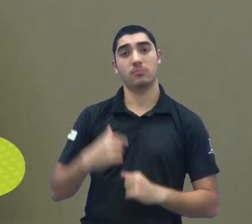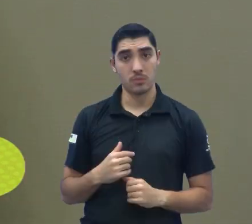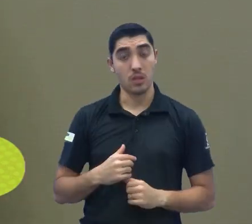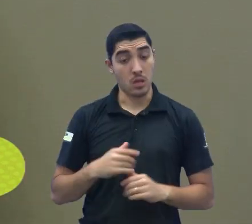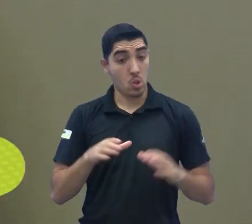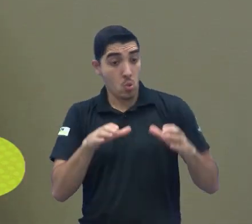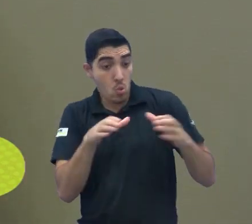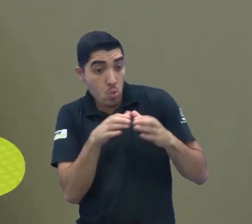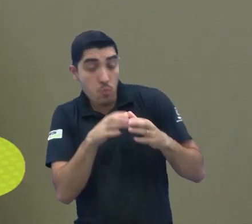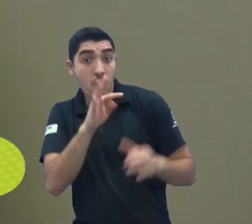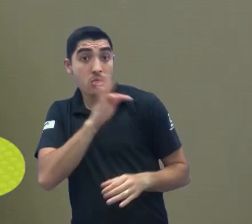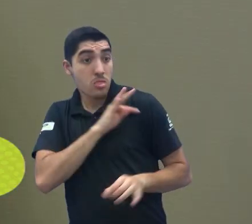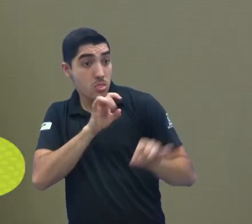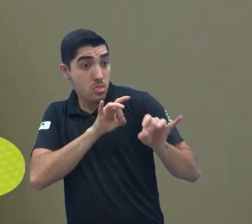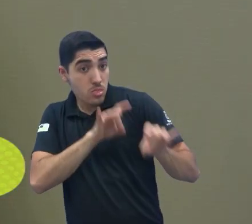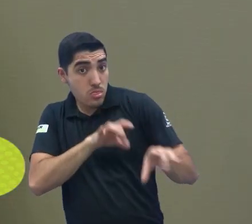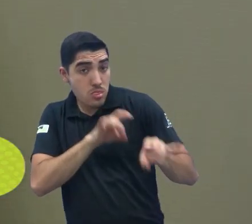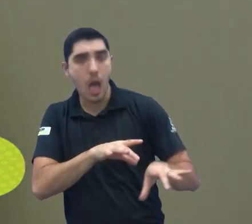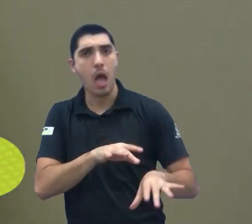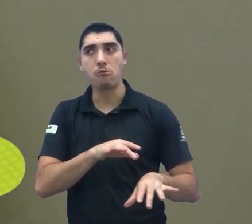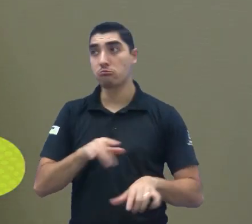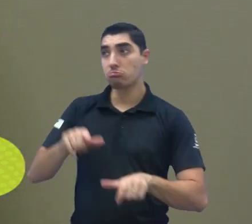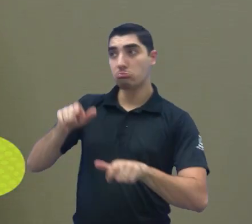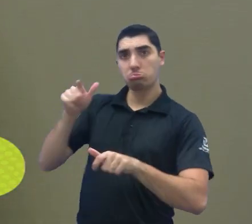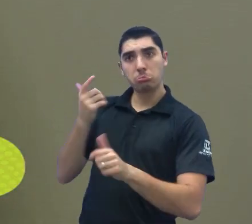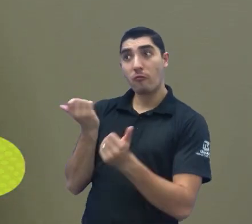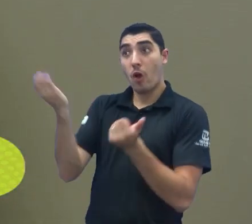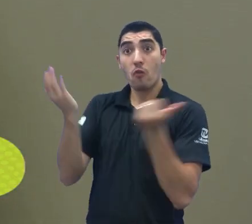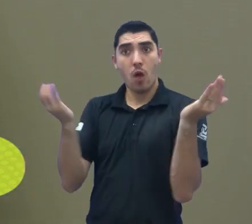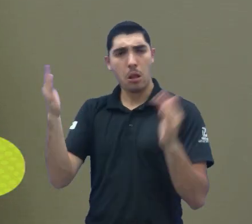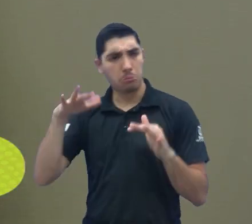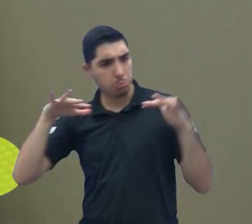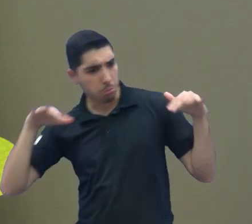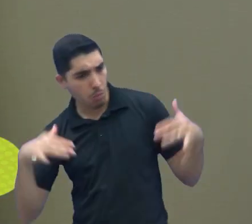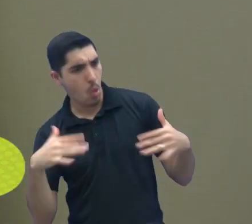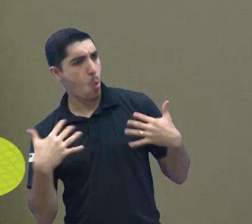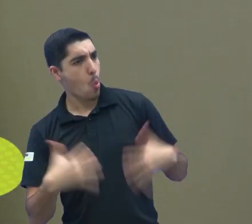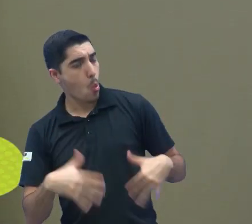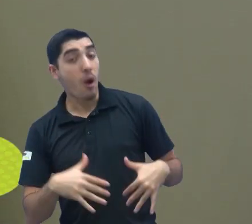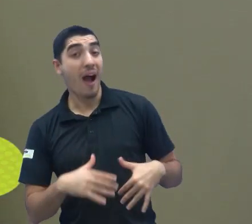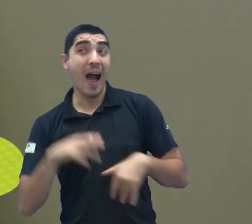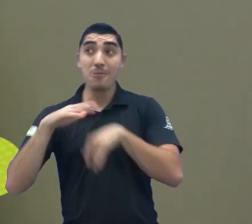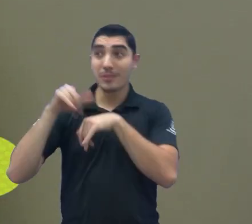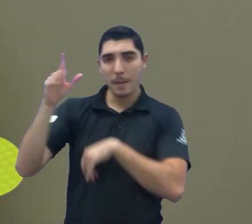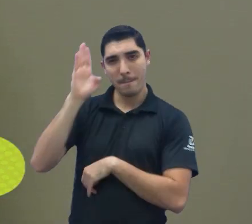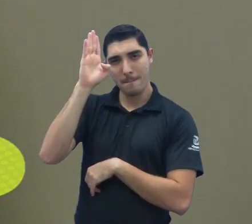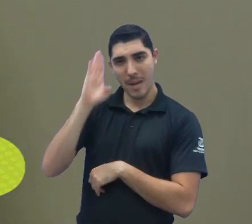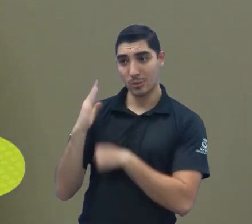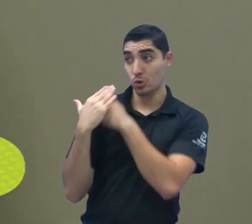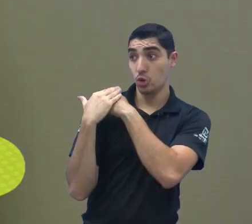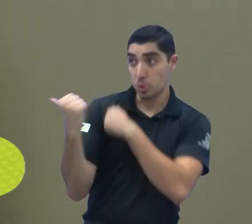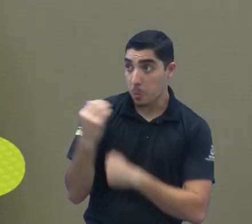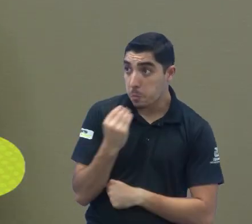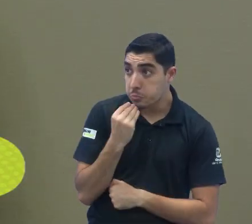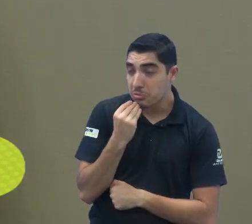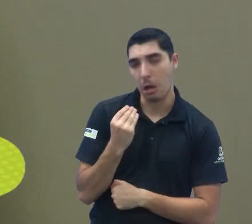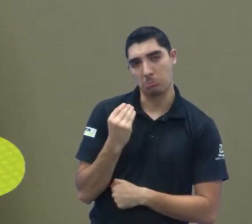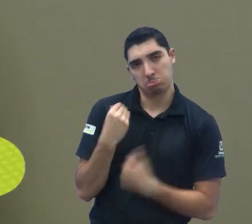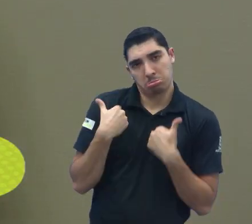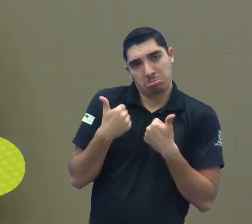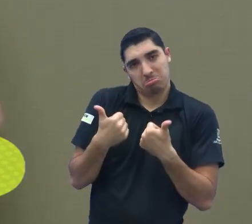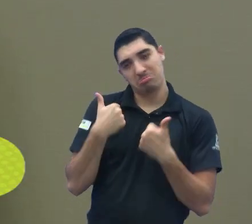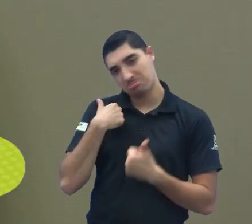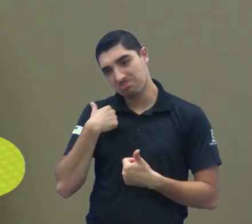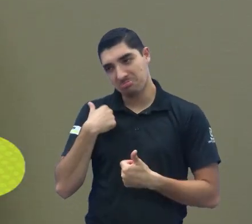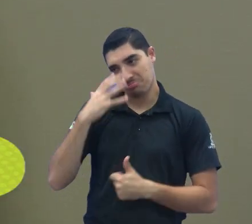aí eu consegui essa oportunidade. Eu recebi o convite por conta de trabalhos, né, que eu venho fazendo. E aí,